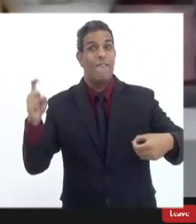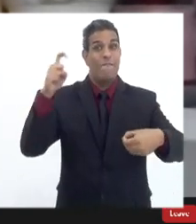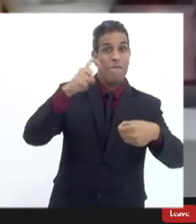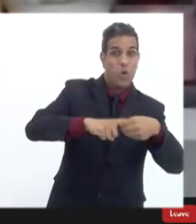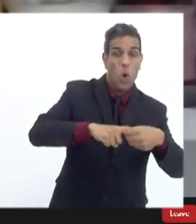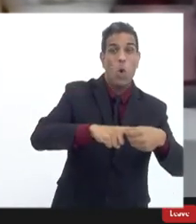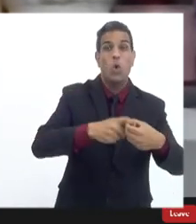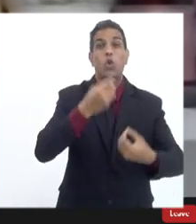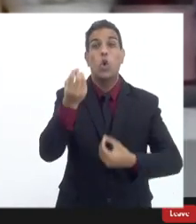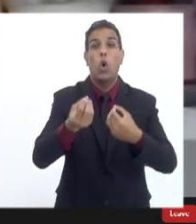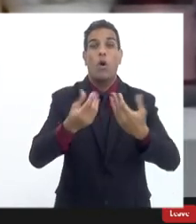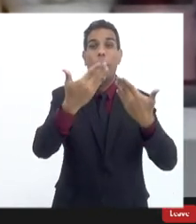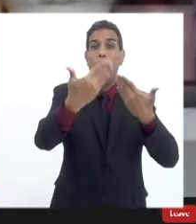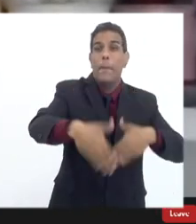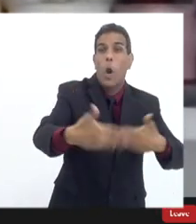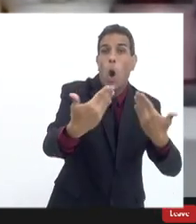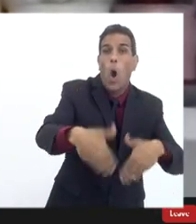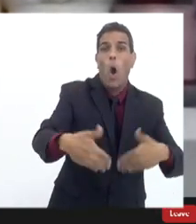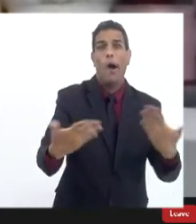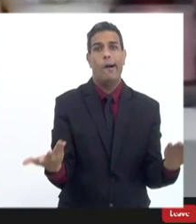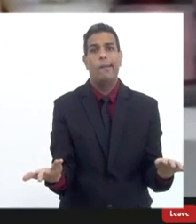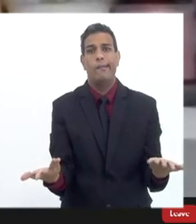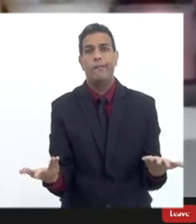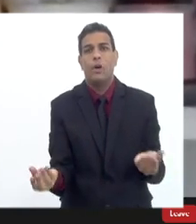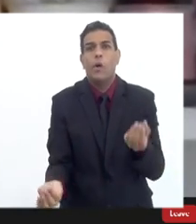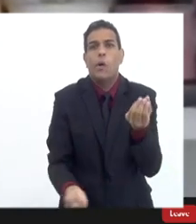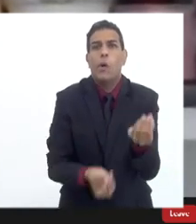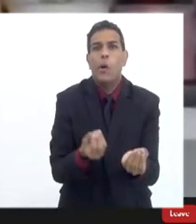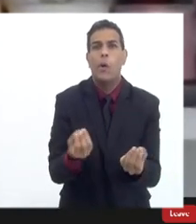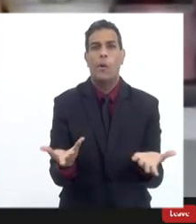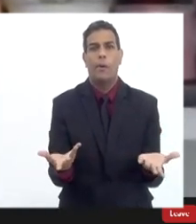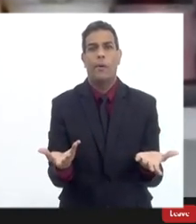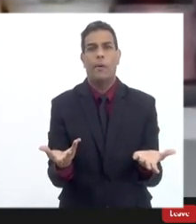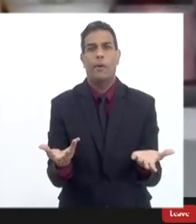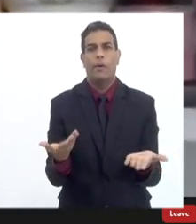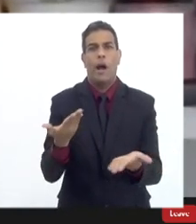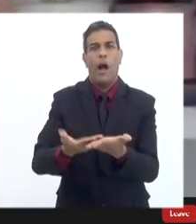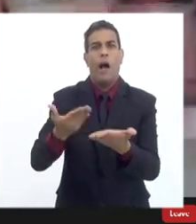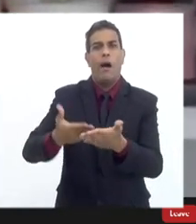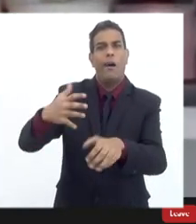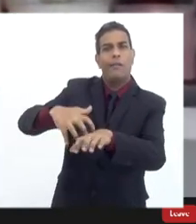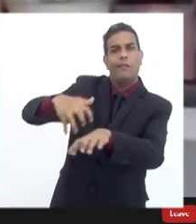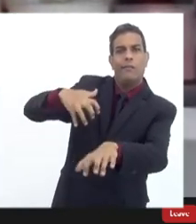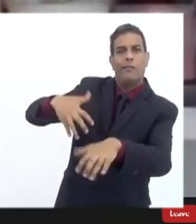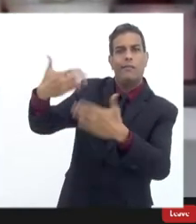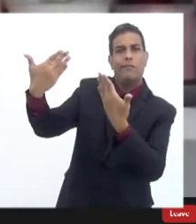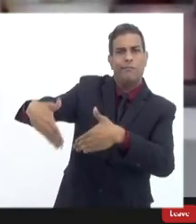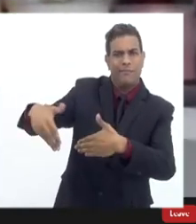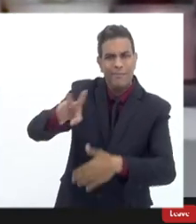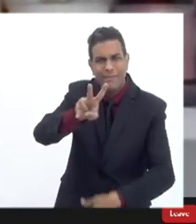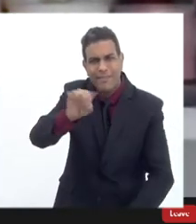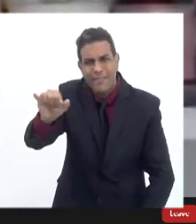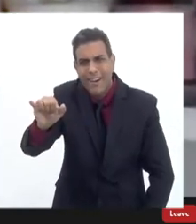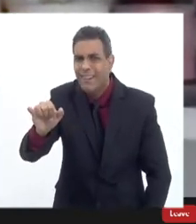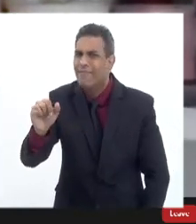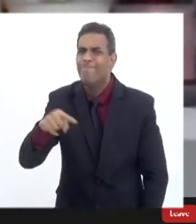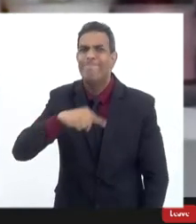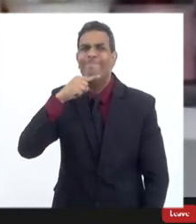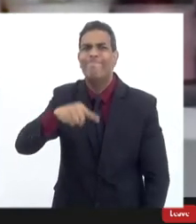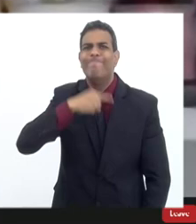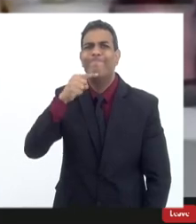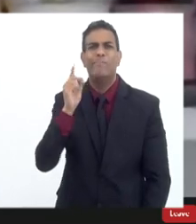As avaliações, mesmo dos entusiastas do ensino remoto, elas deram com os burros na água, né?